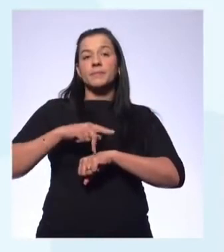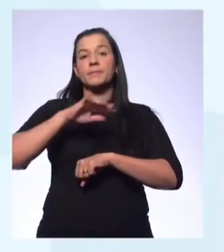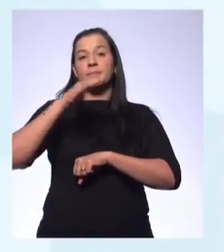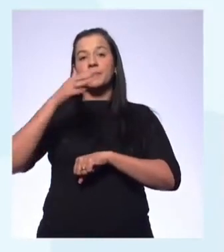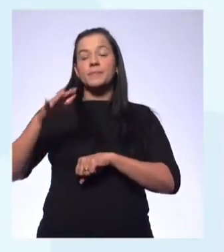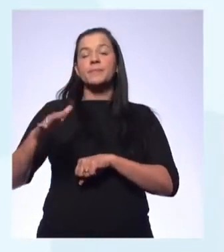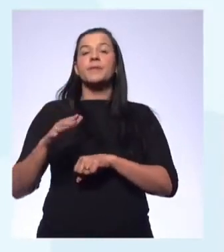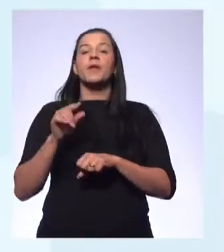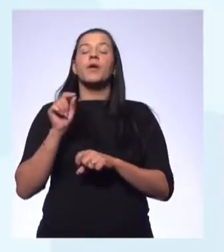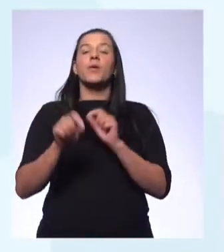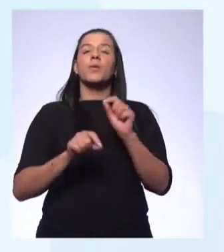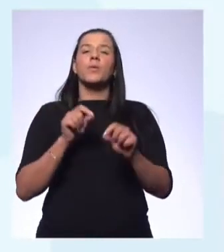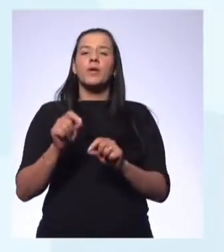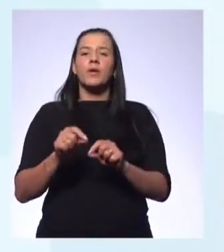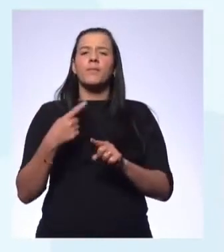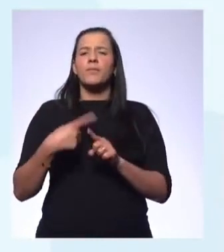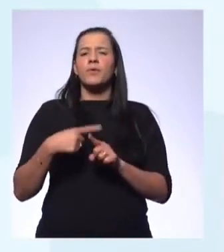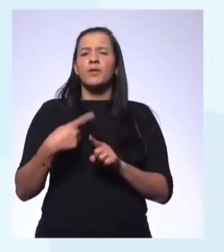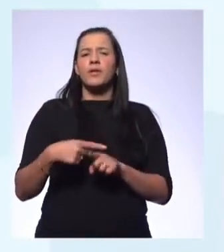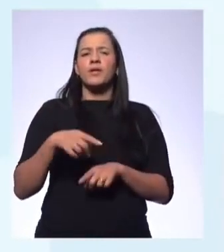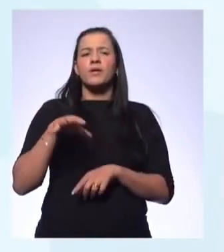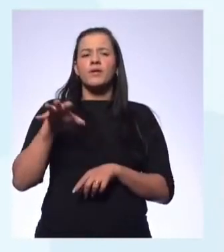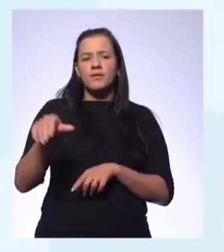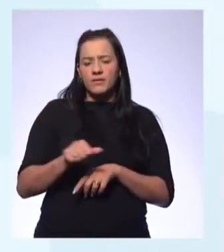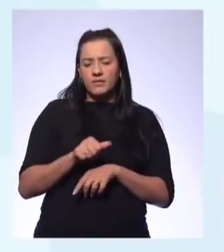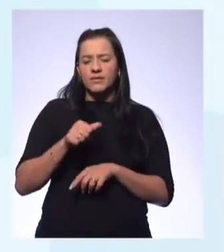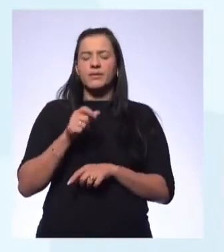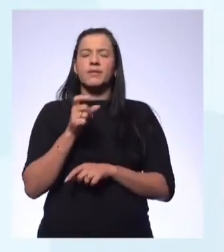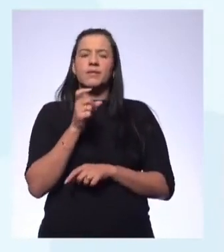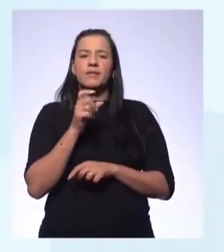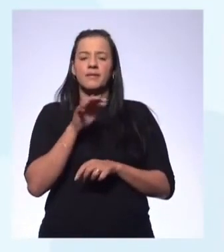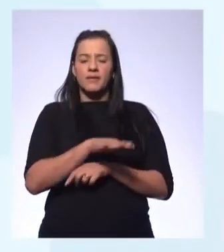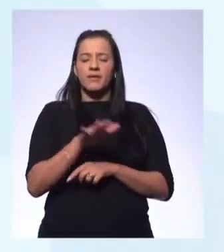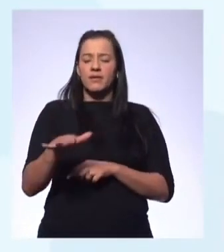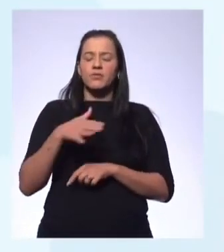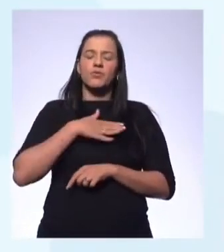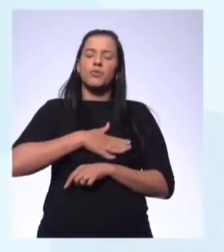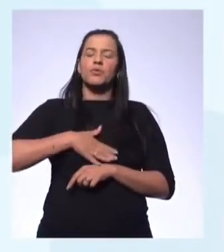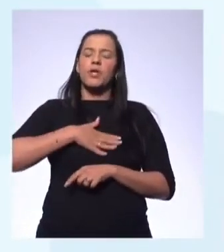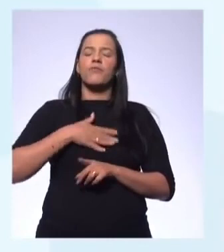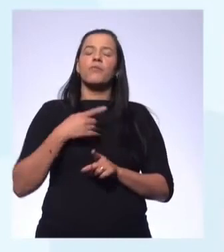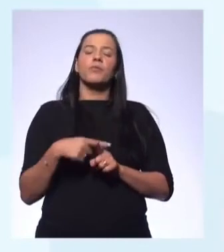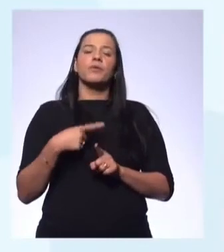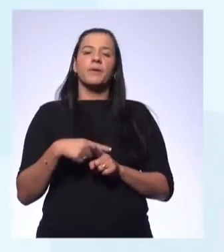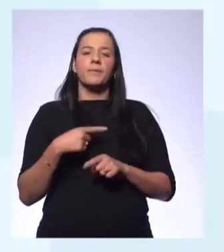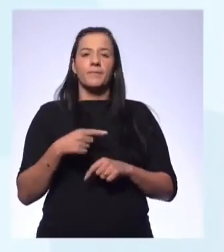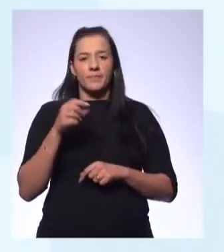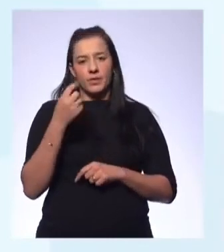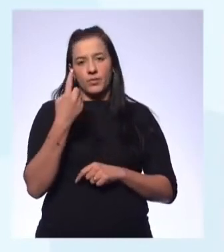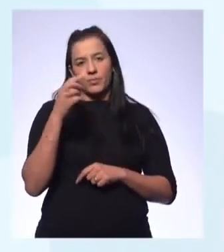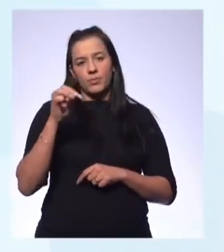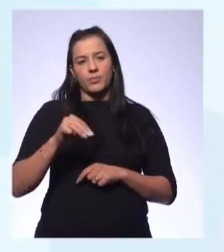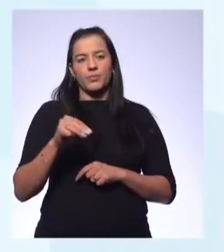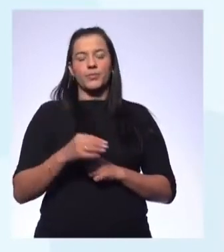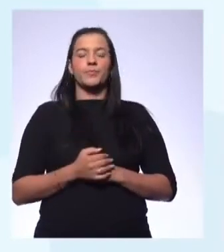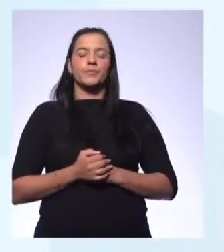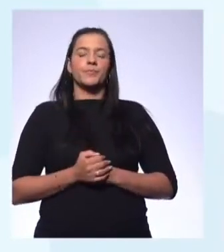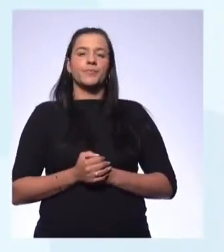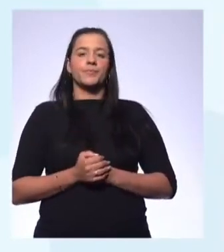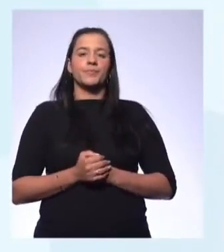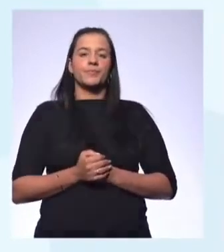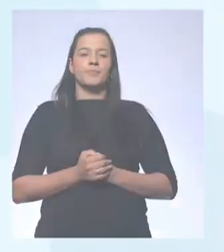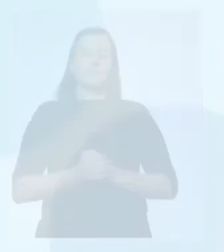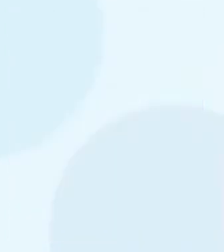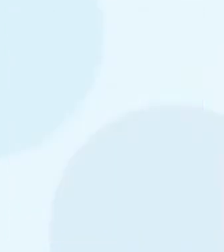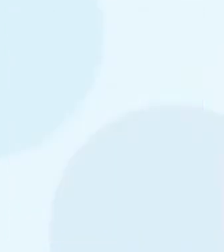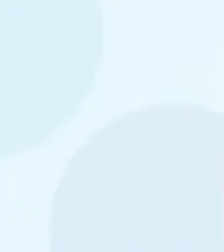Revolução Industrial? Por que se gostava de contratar crianças para essas atividades? Em 1 minuto a gente volta.